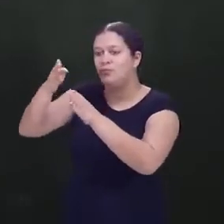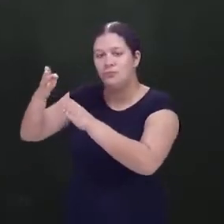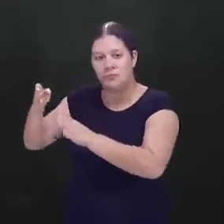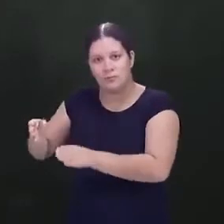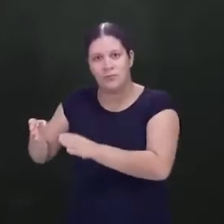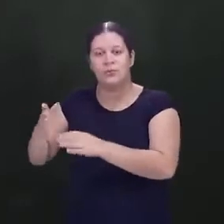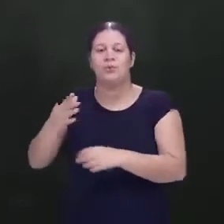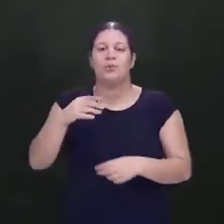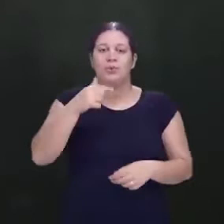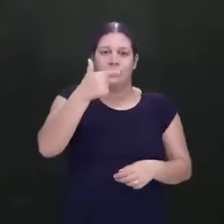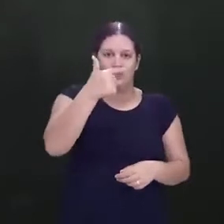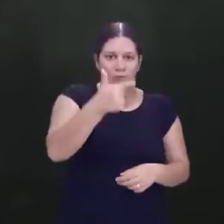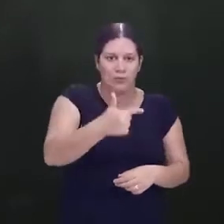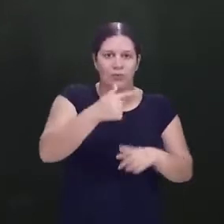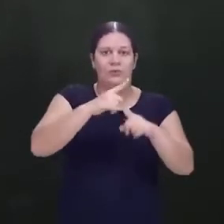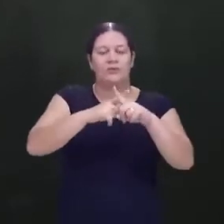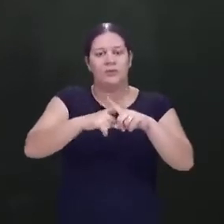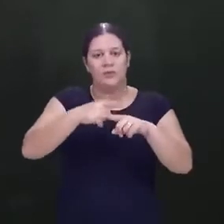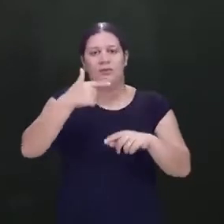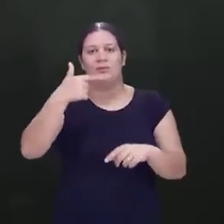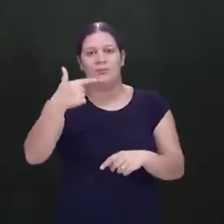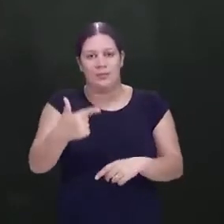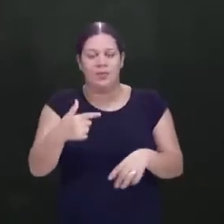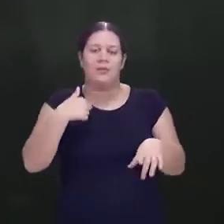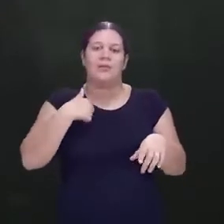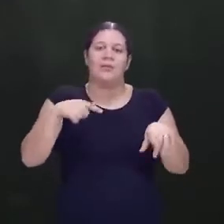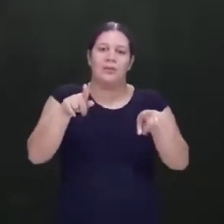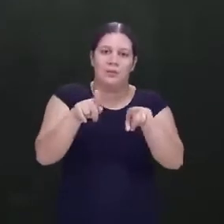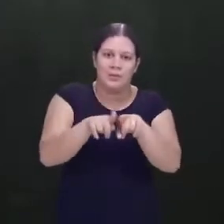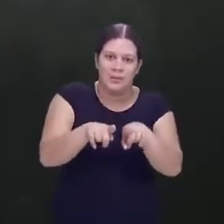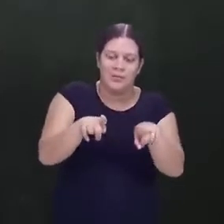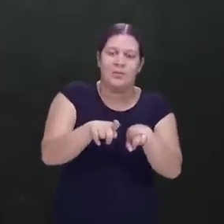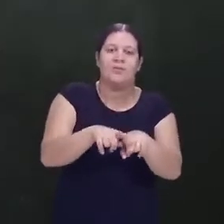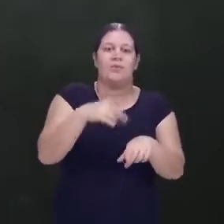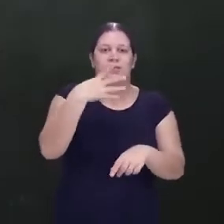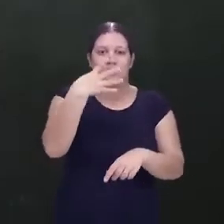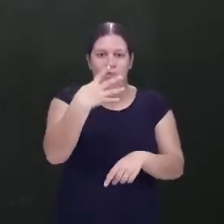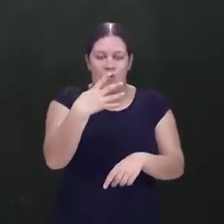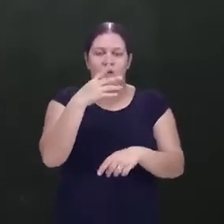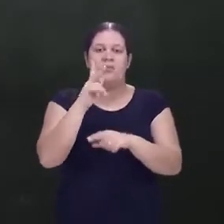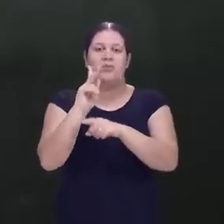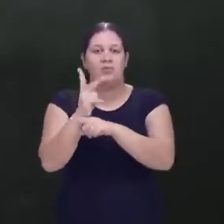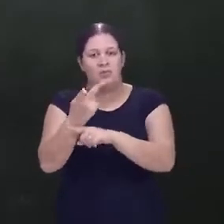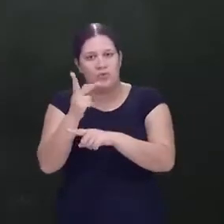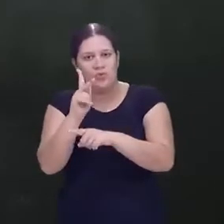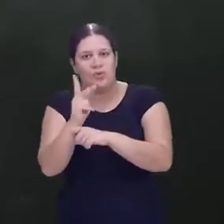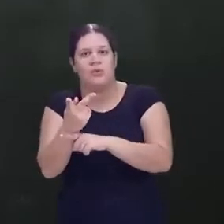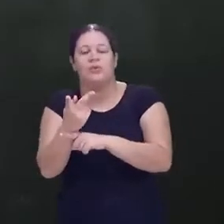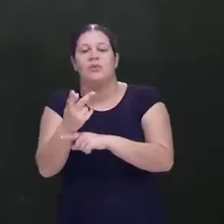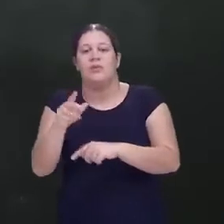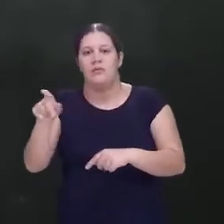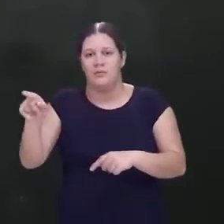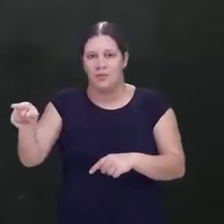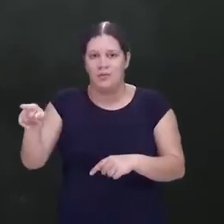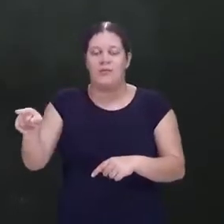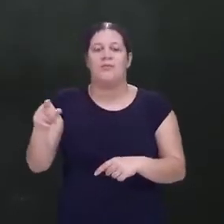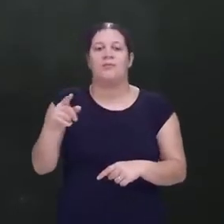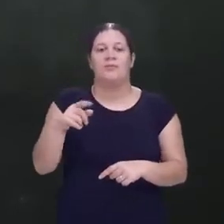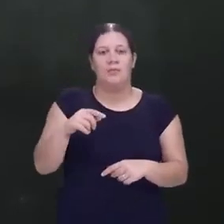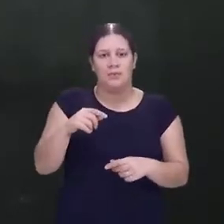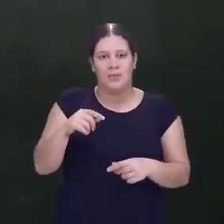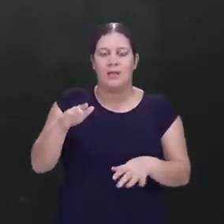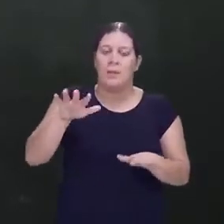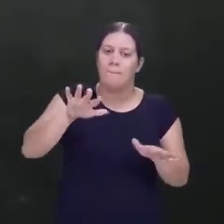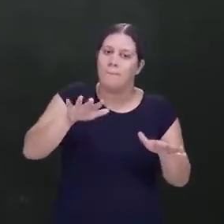meu produto, 2 vezes 2, eu também tenho que ter 4 hidrogênios. Ou seja, essa reação